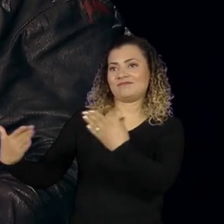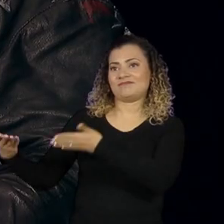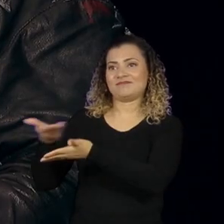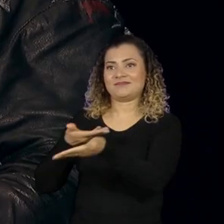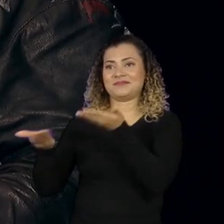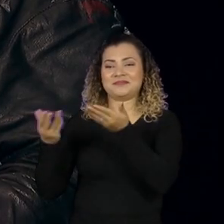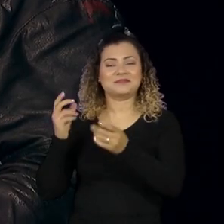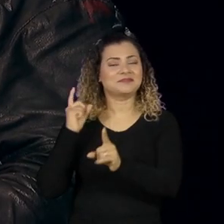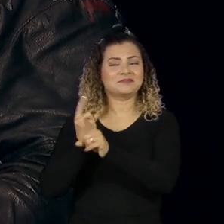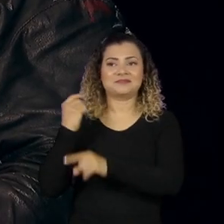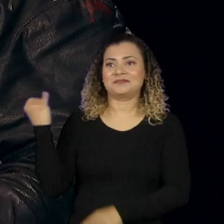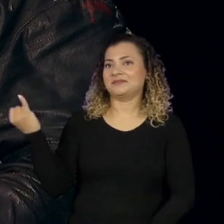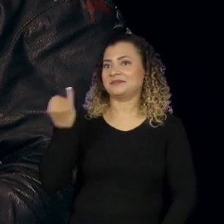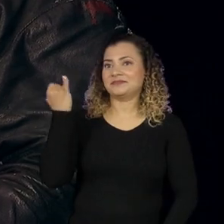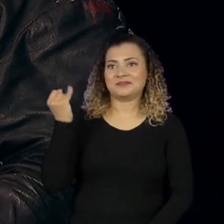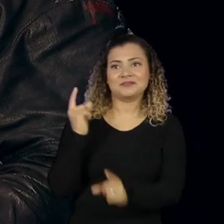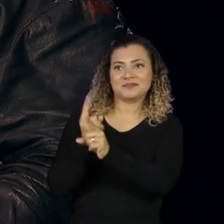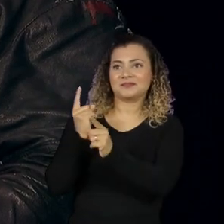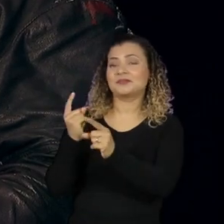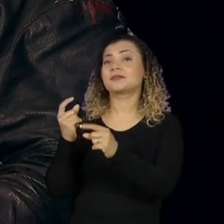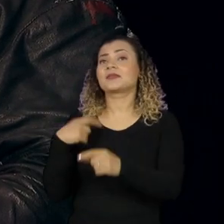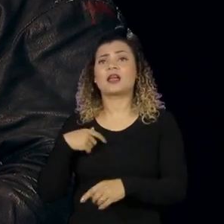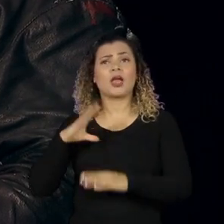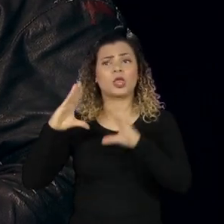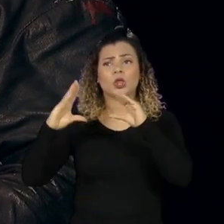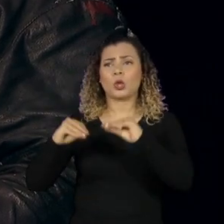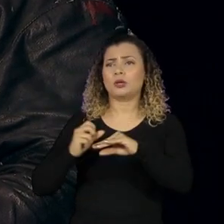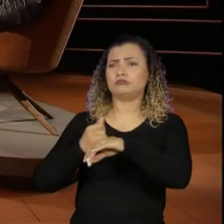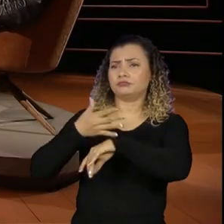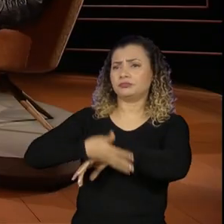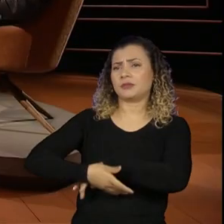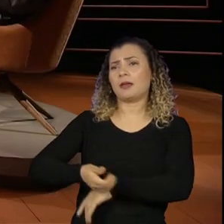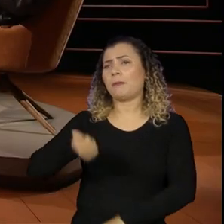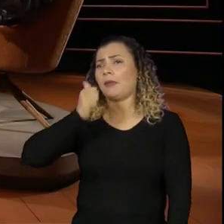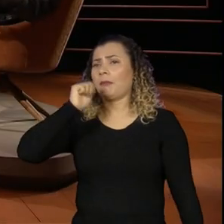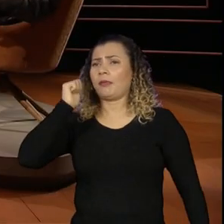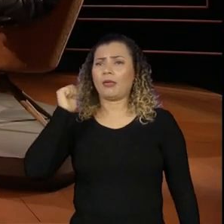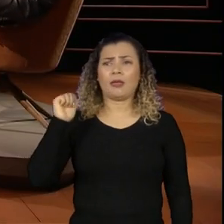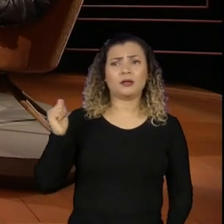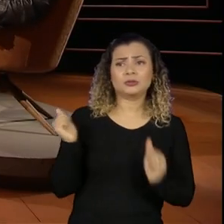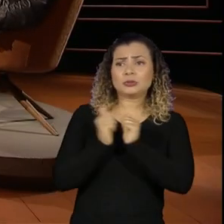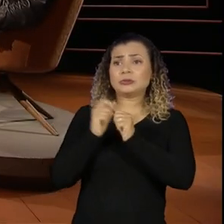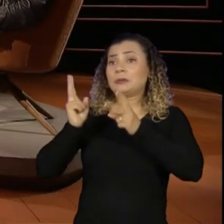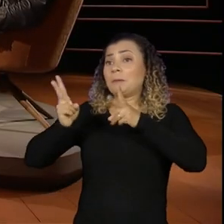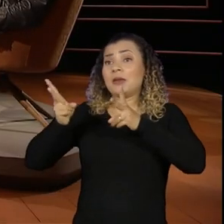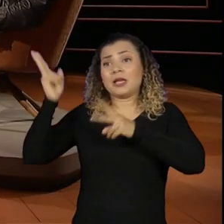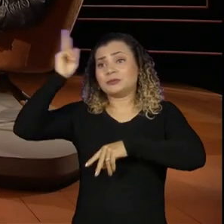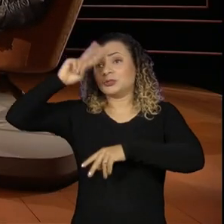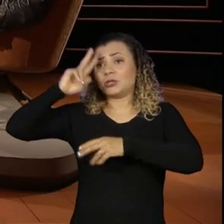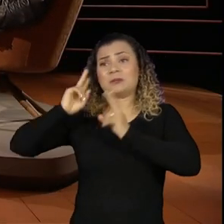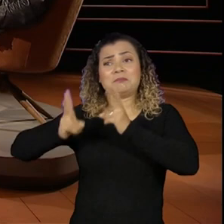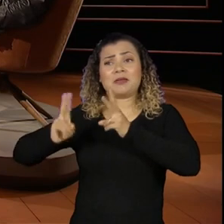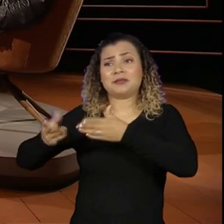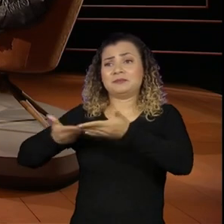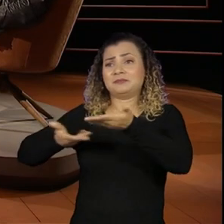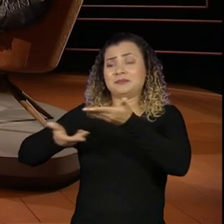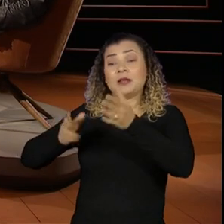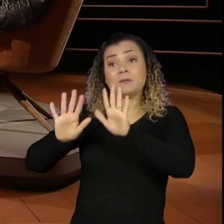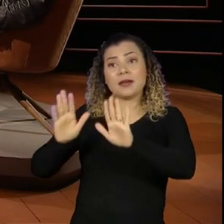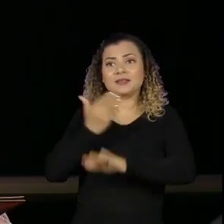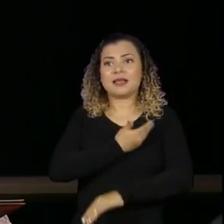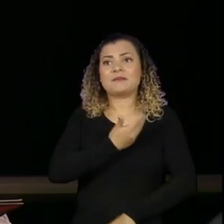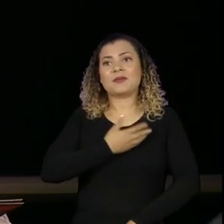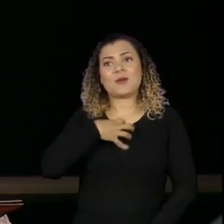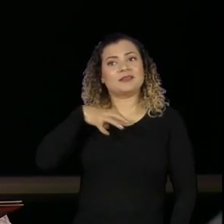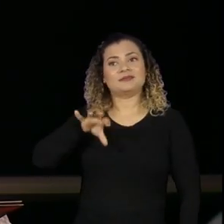Encontrar eles e ficar a noite bebendo e ouvindo as histórias. As mesmas histórias, às vezes, você ouve. Mas os amigos são